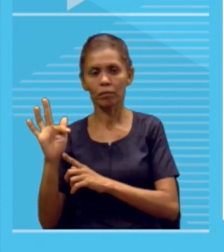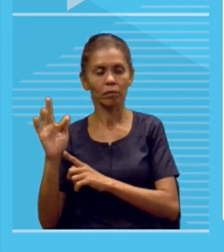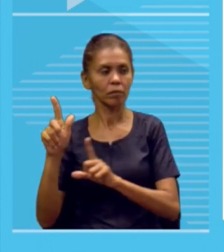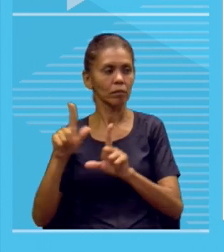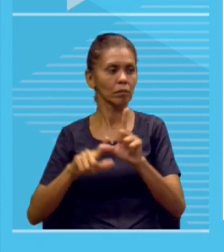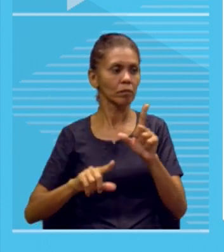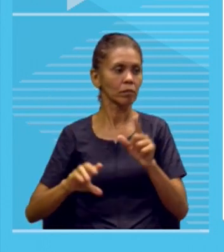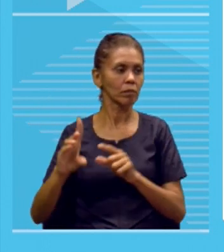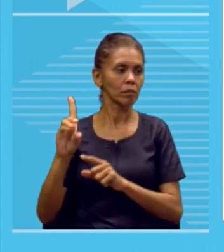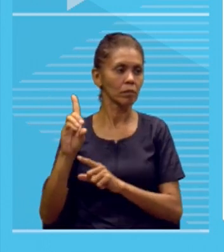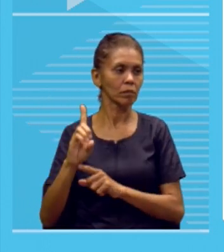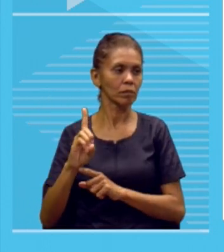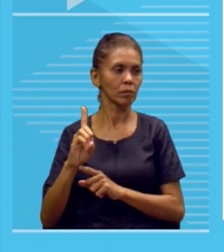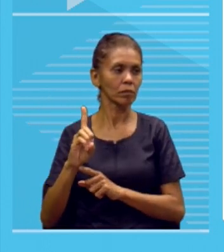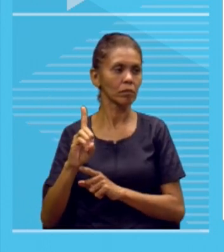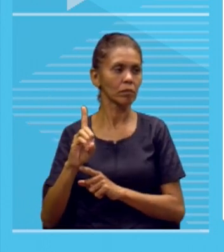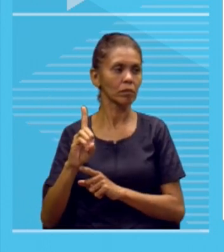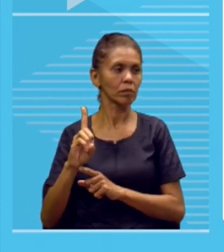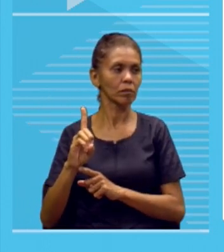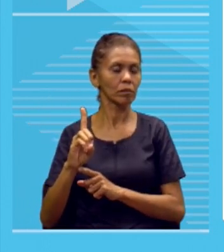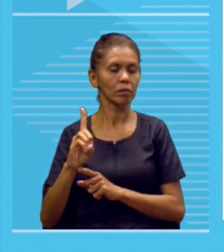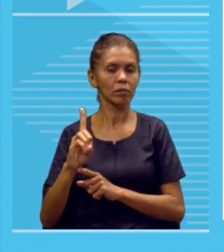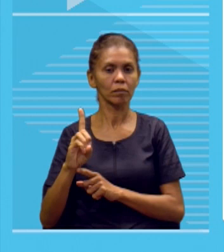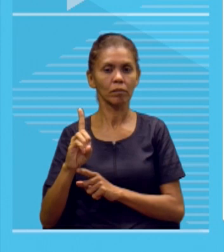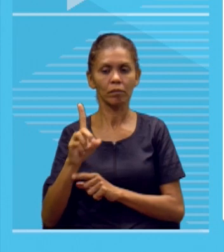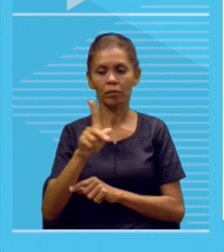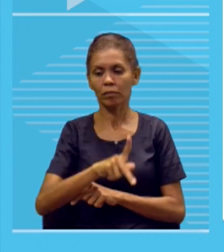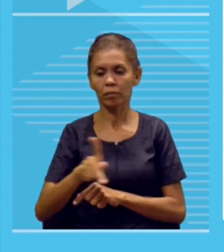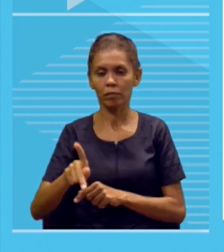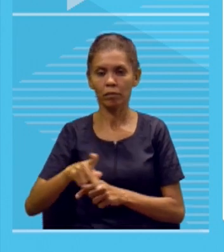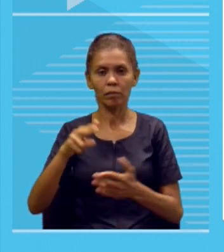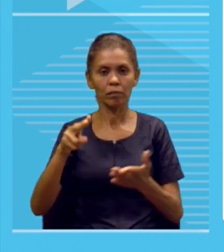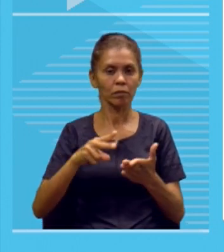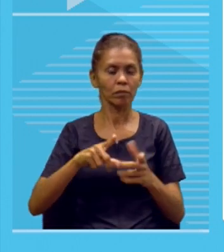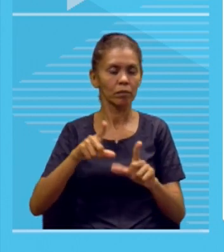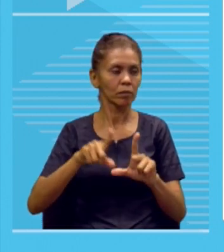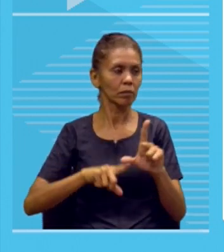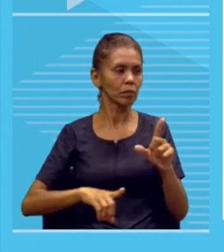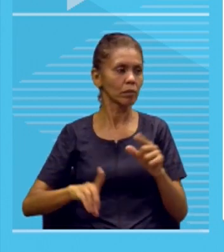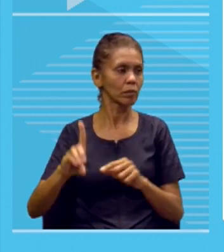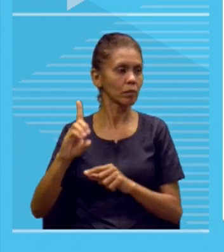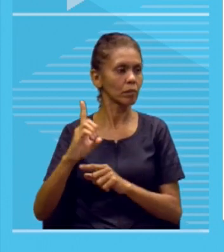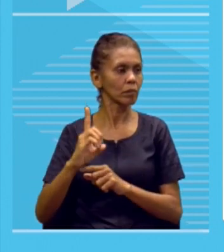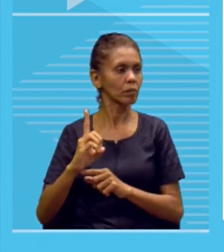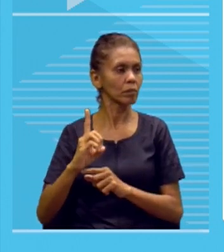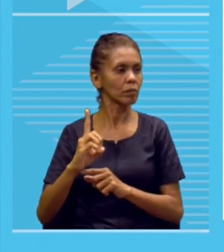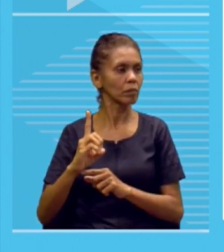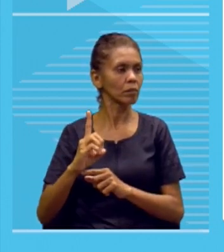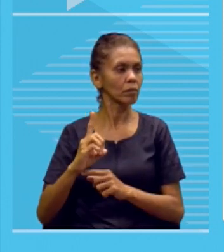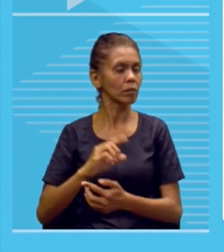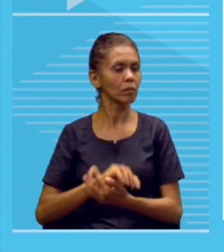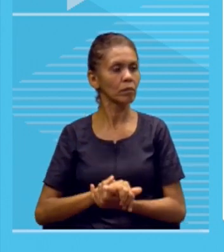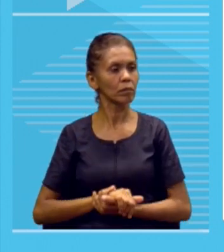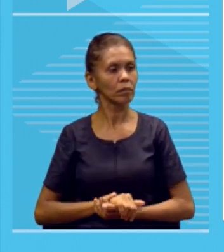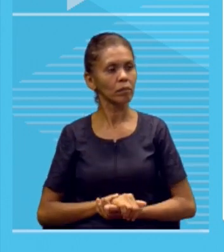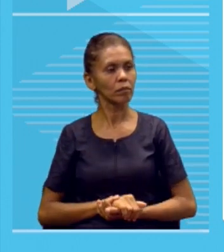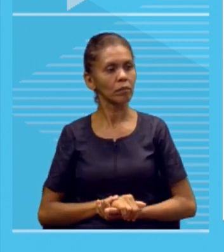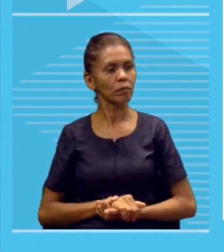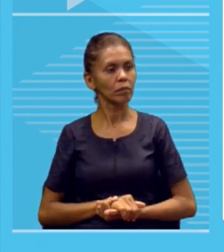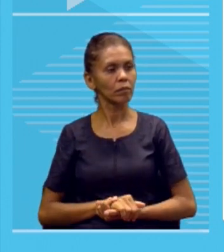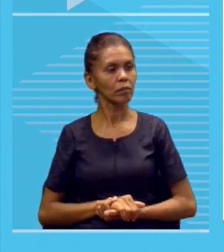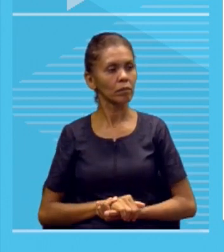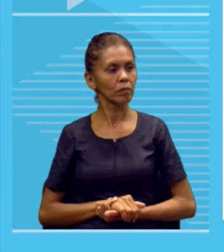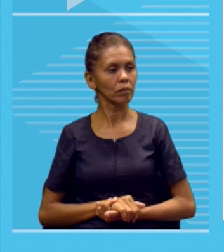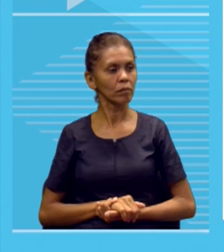O período relativo à industrialização dos países desenvolvidos, que ocorreu após a Segunda Guerra Mundial, falso,